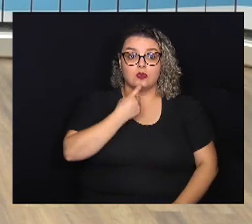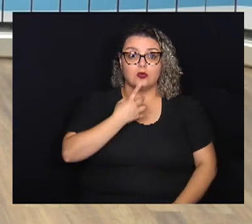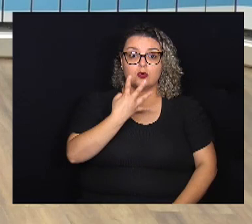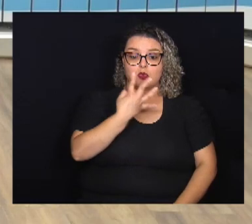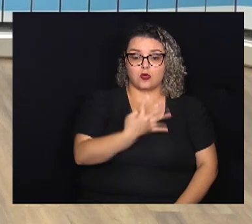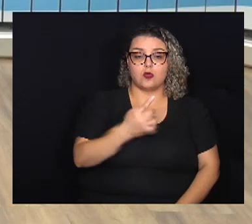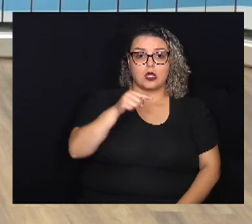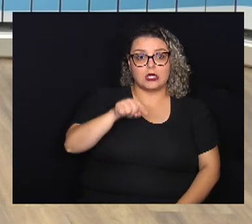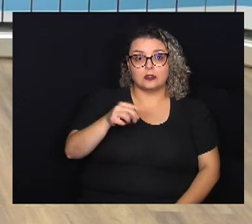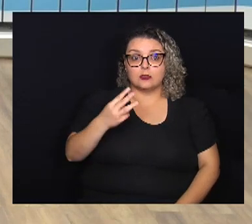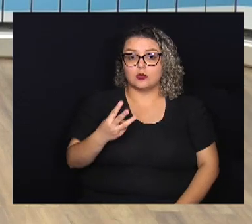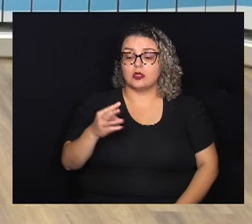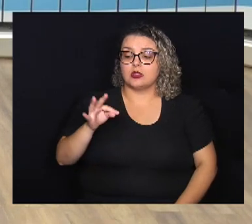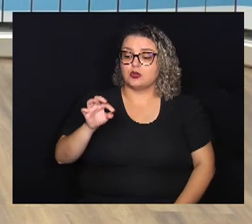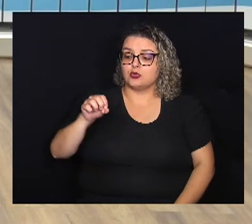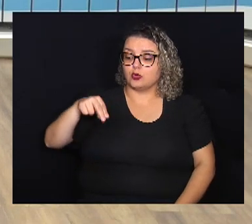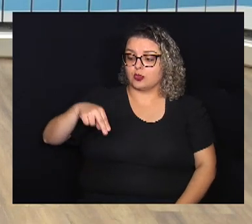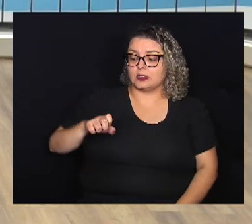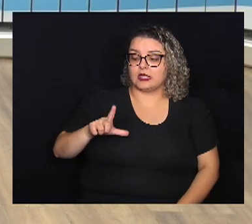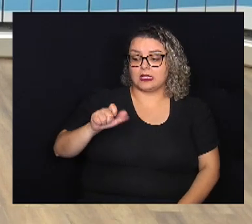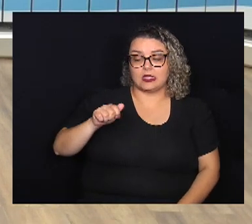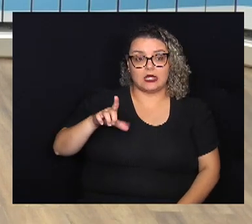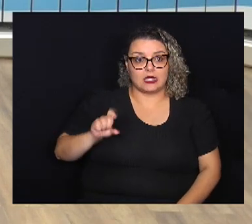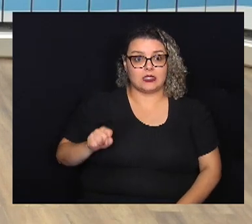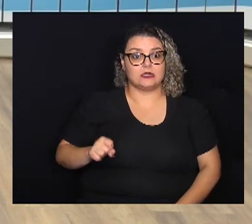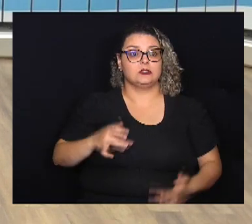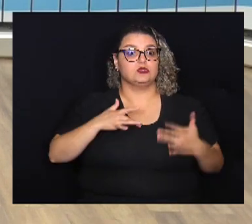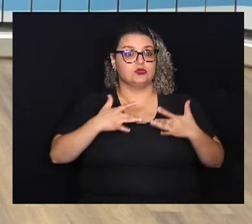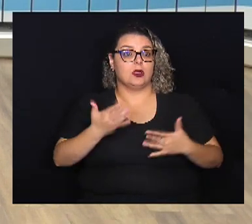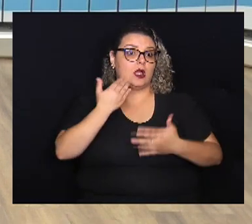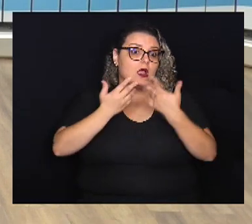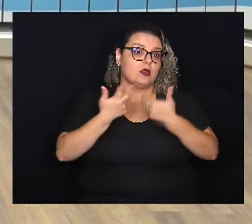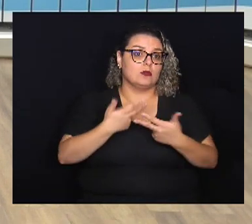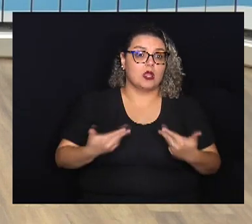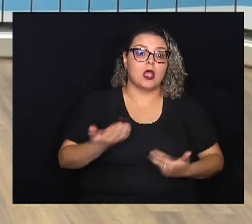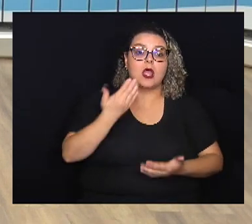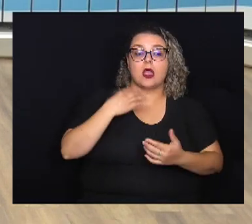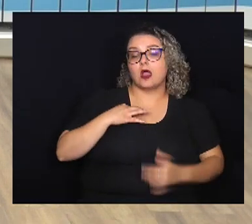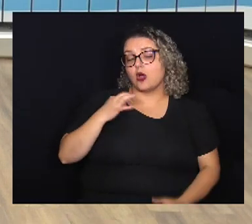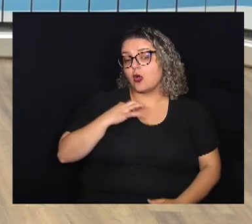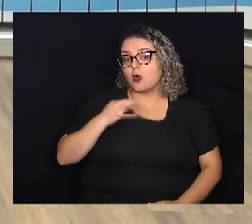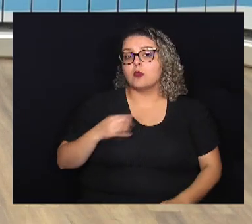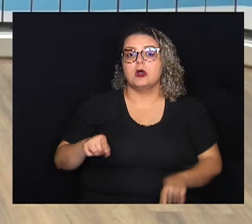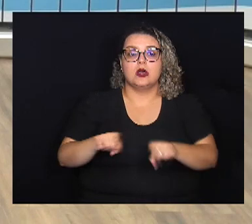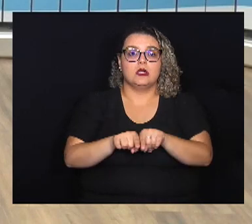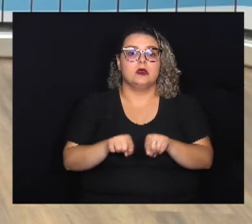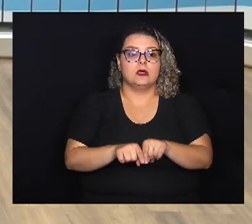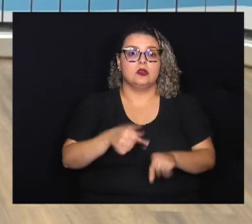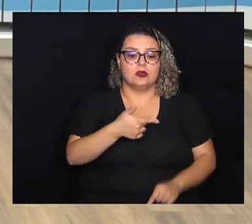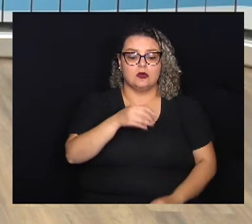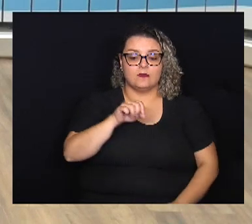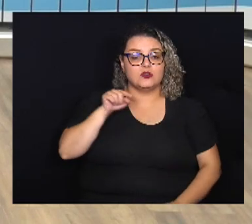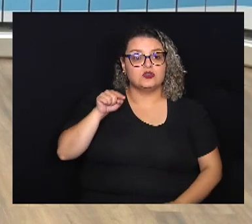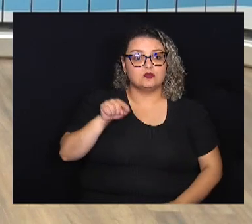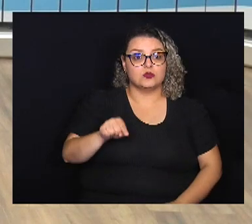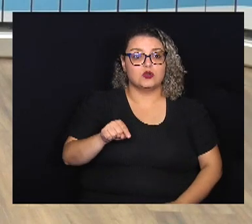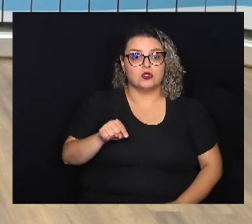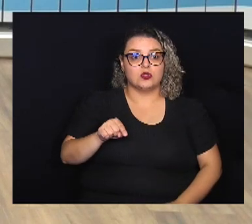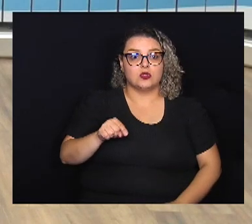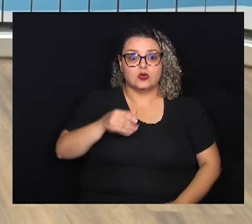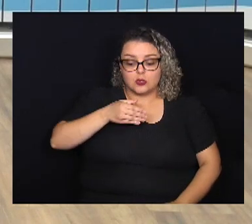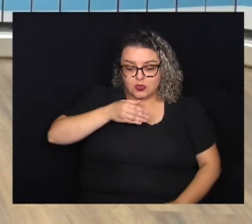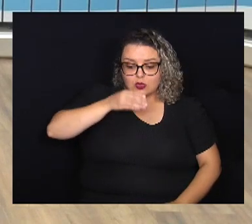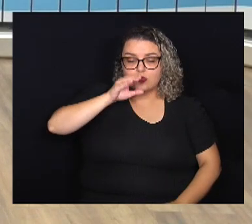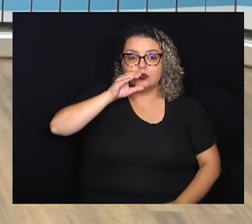,3 toneladas de doações entre alimentos, roupas, além de 20 mil copos de água de